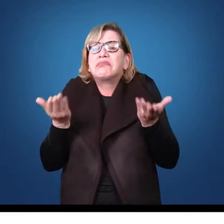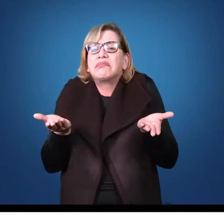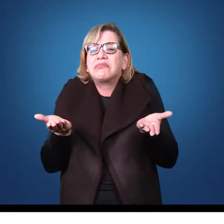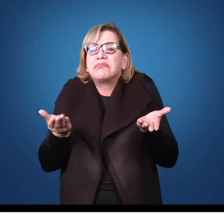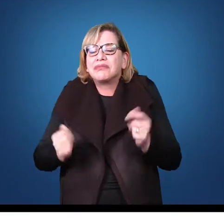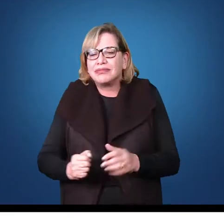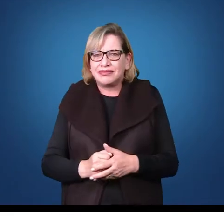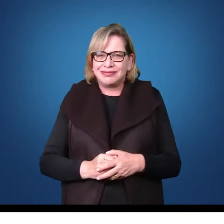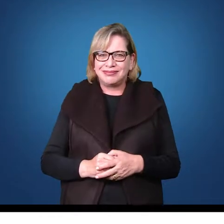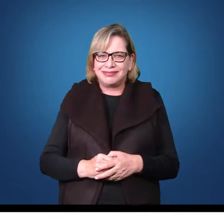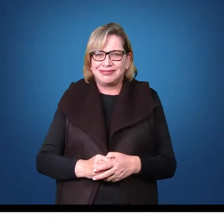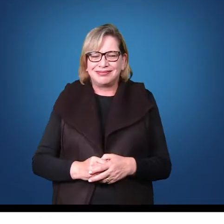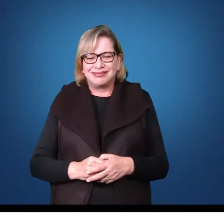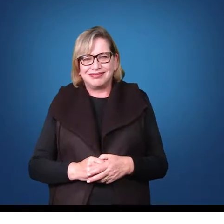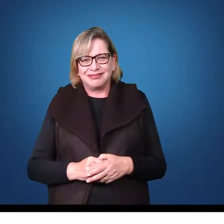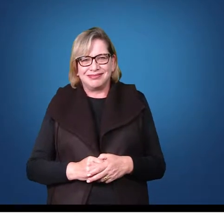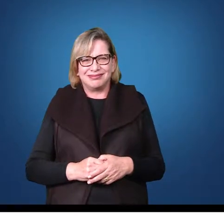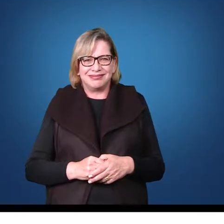rabanetes?